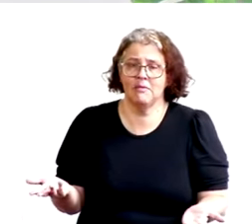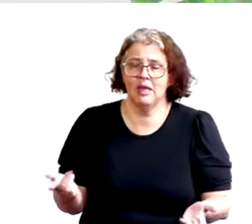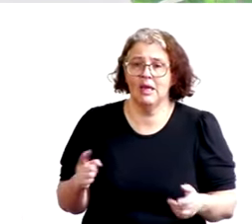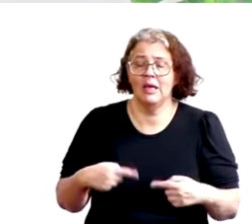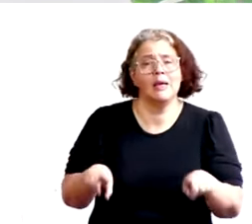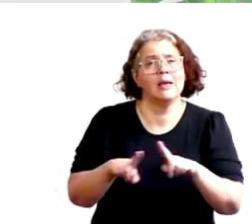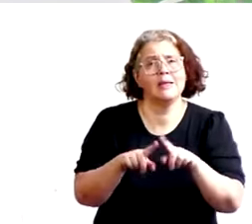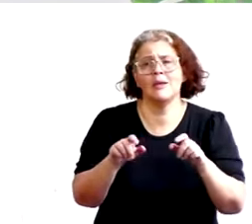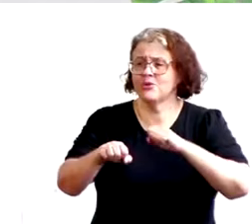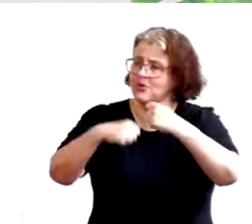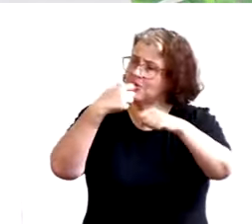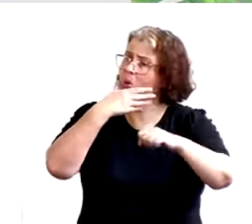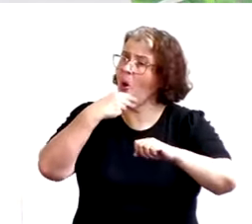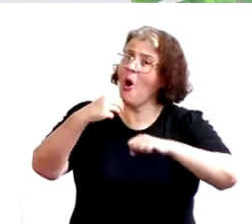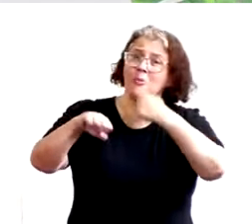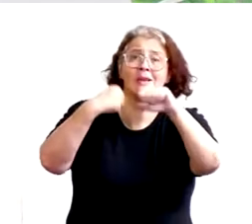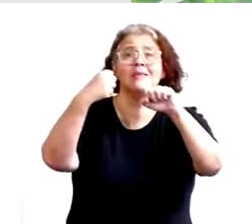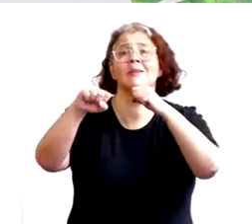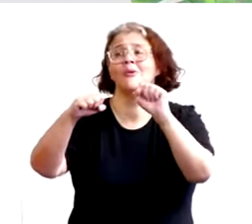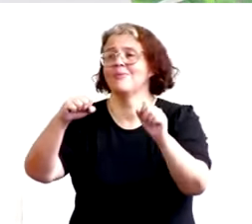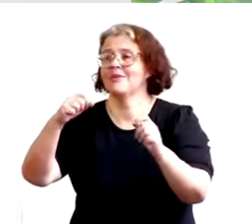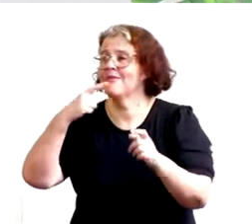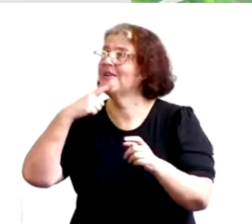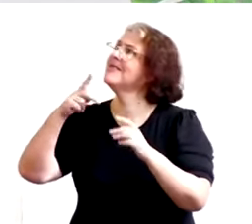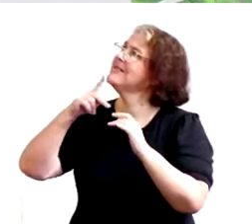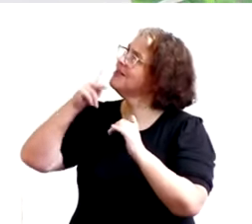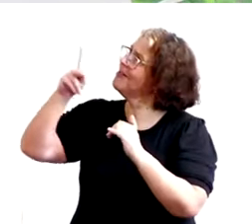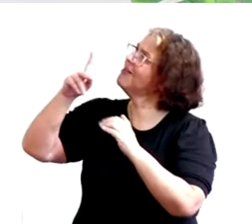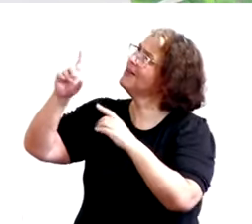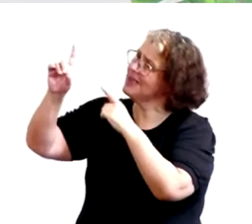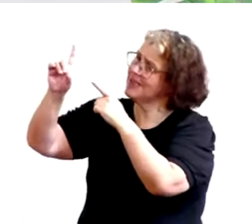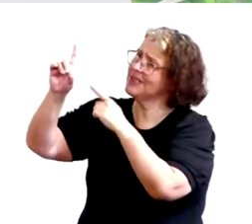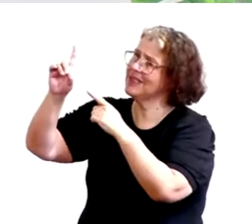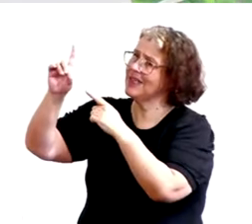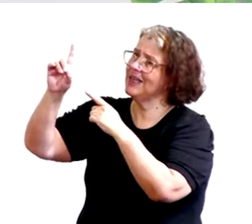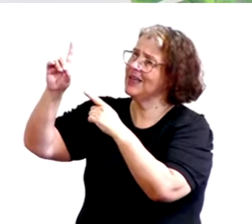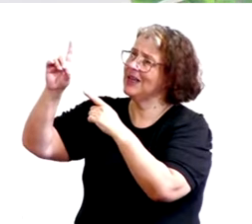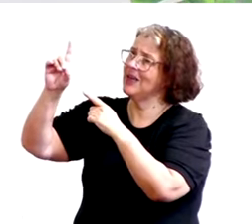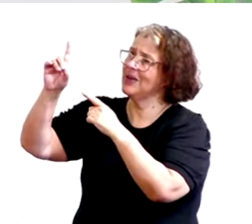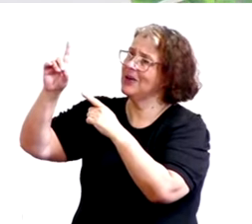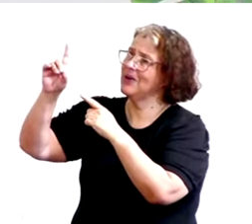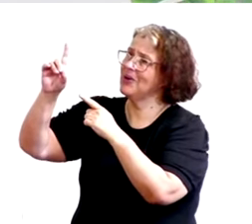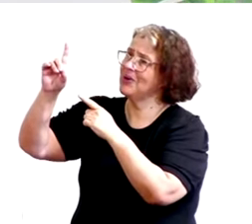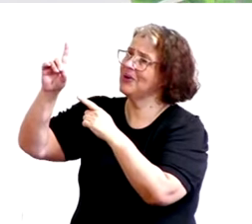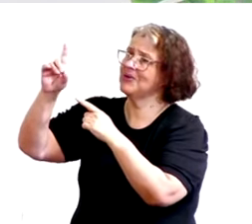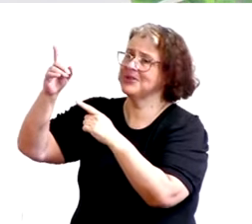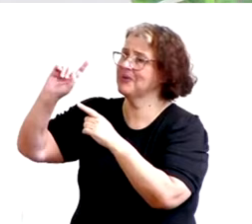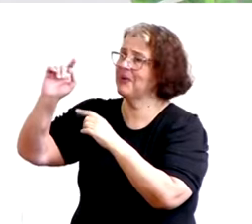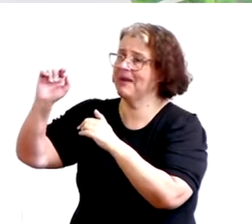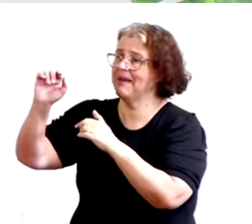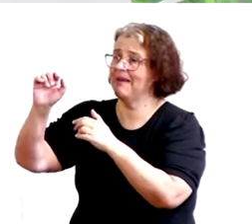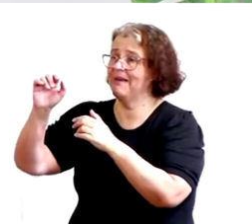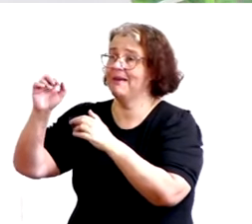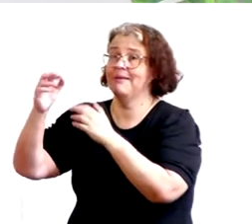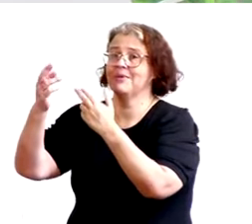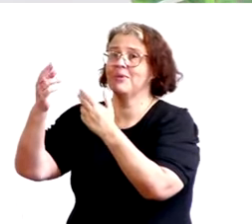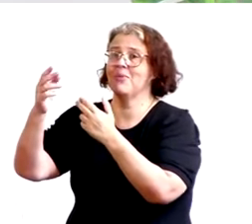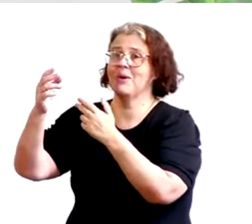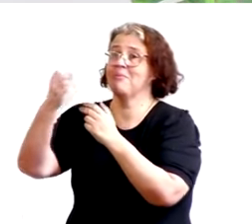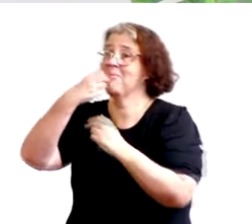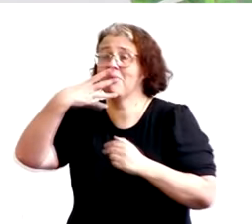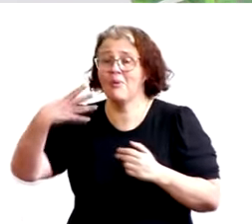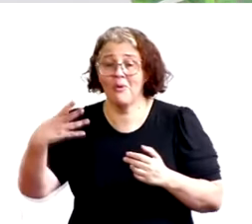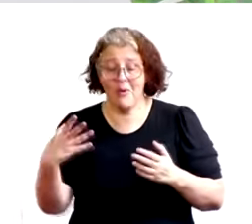que Deus é favorável Deve ser porque ele está vendo as coisas de forma incorreta Eis Aqui